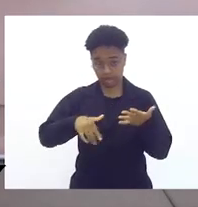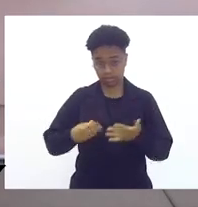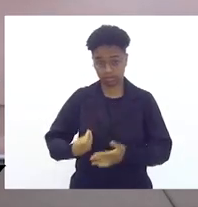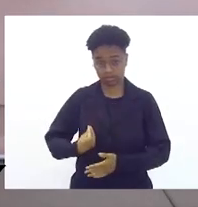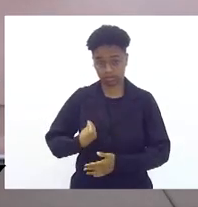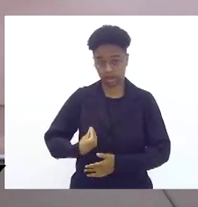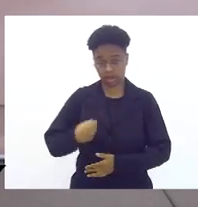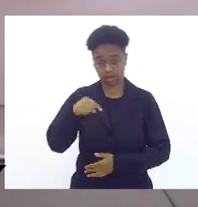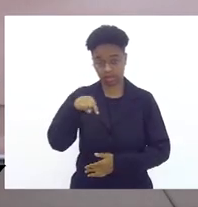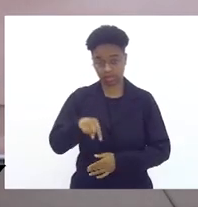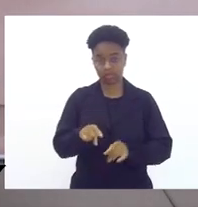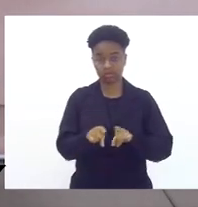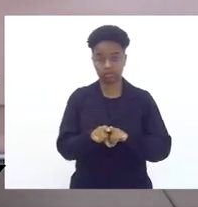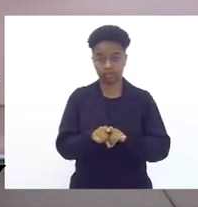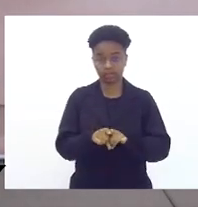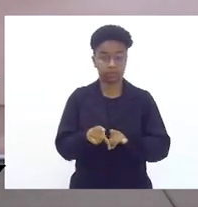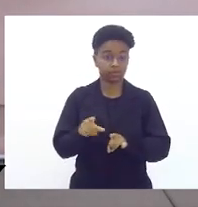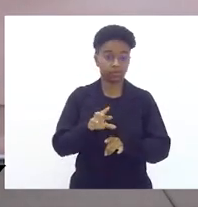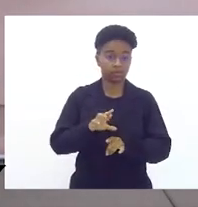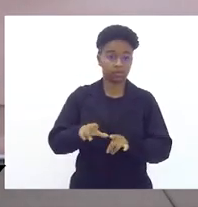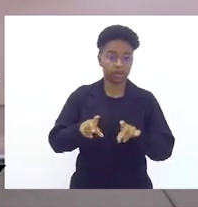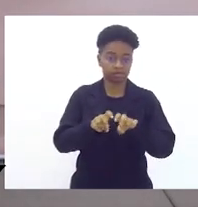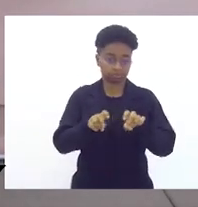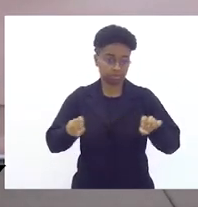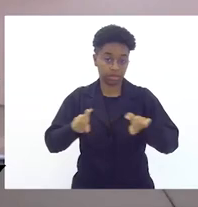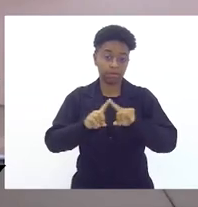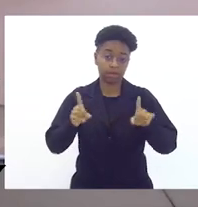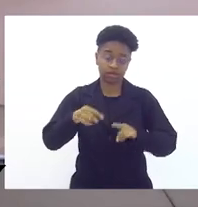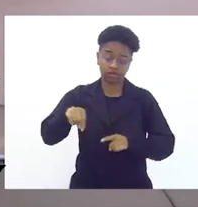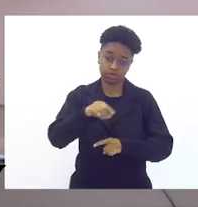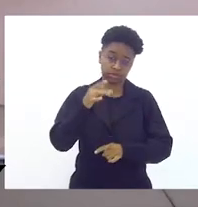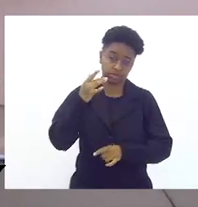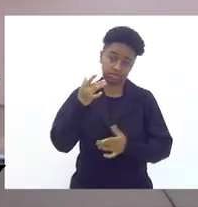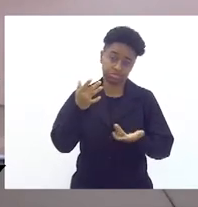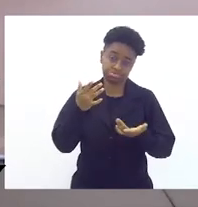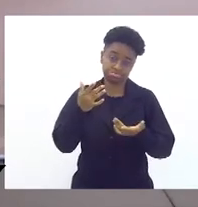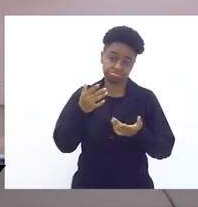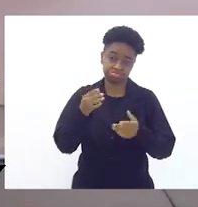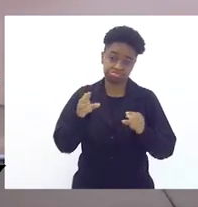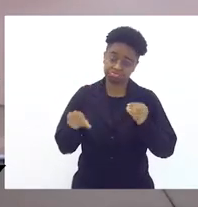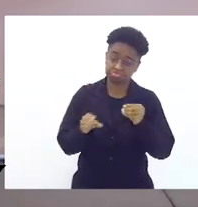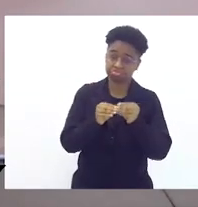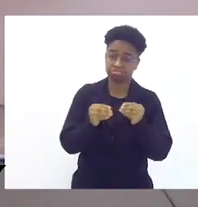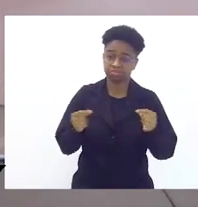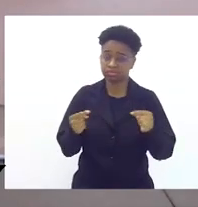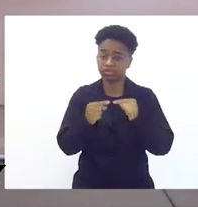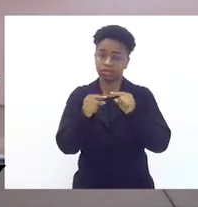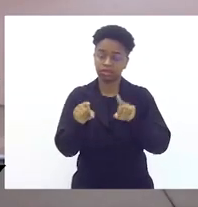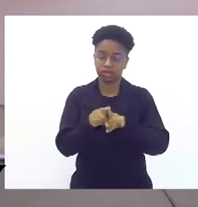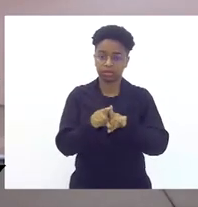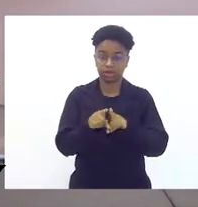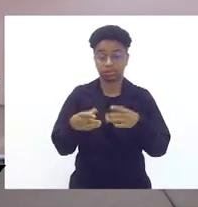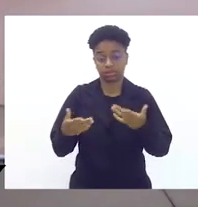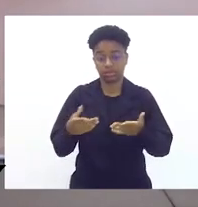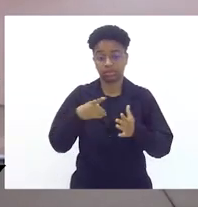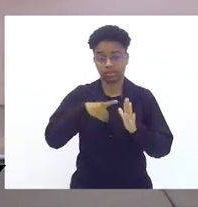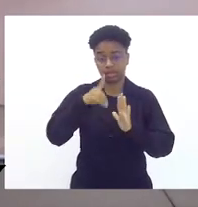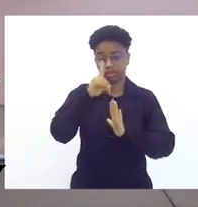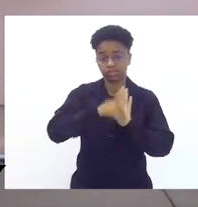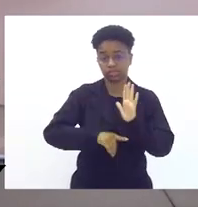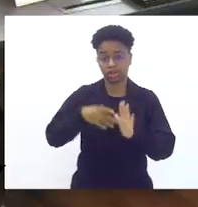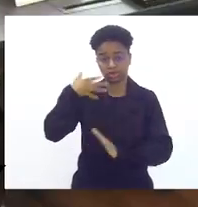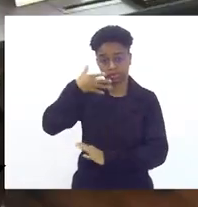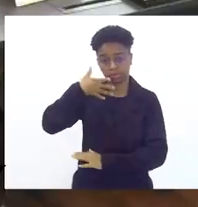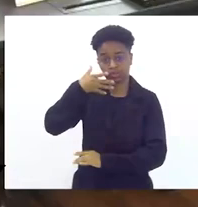não estão na mesma mas vocês todos se consideram na mesma formalidade né inclusive todos vão ter o direito o direito